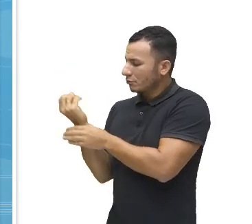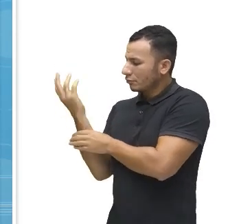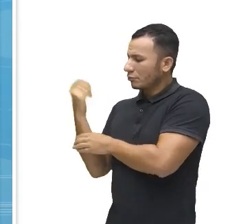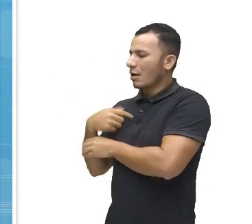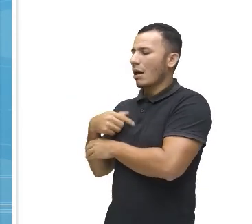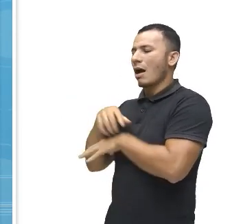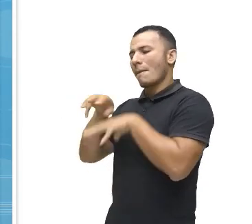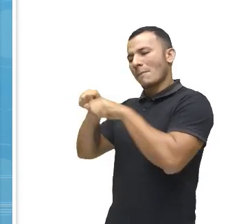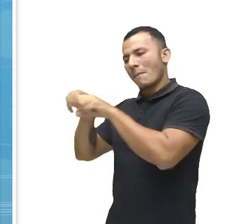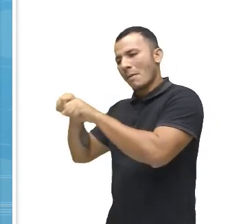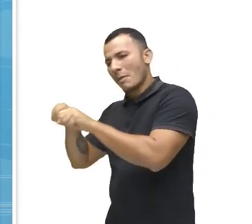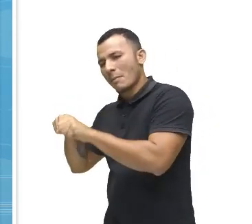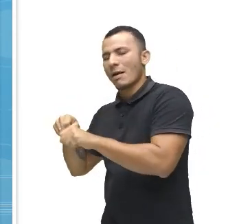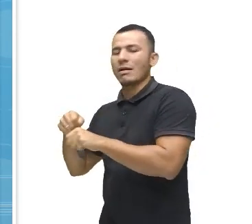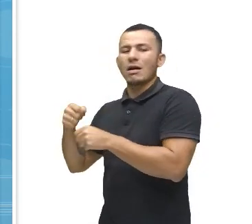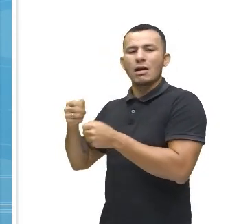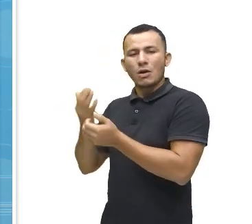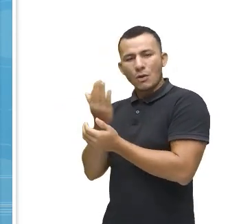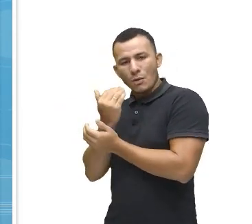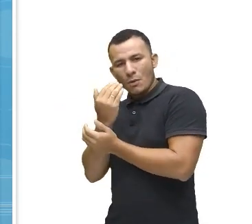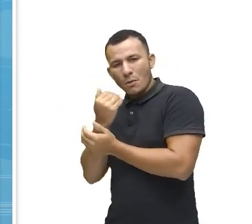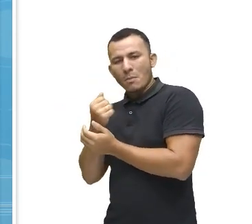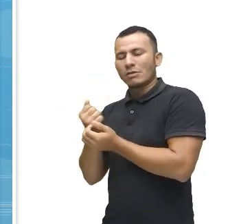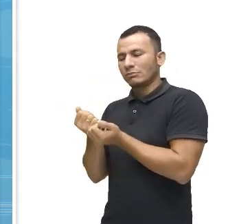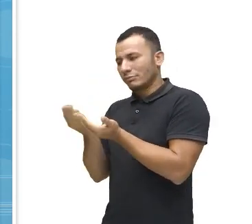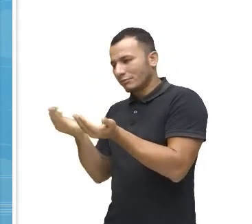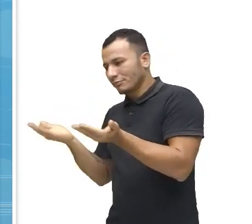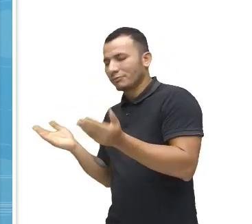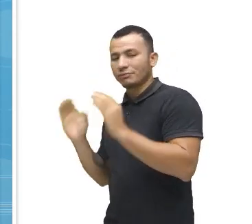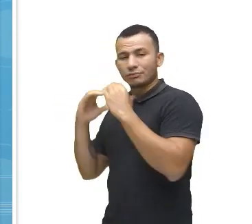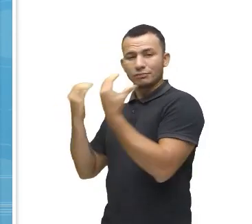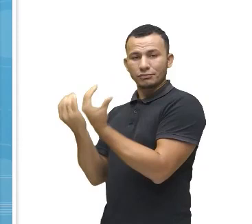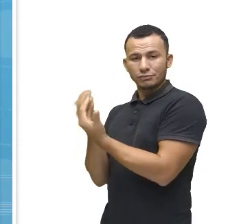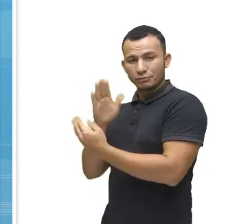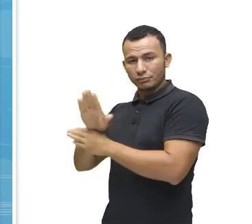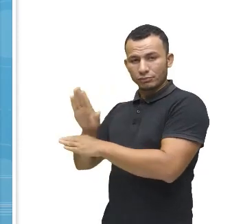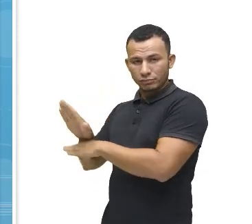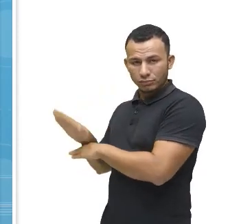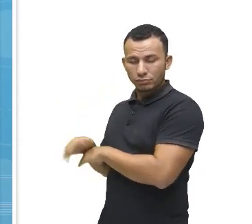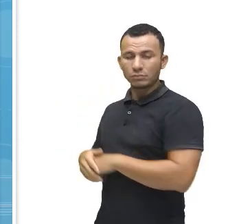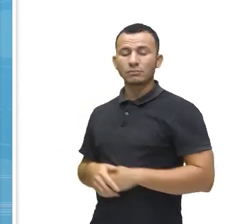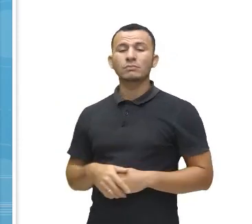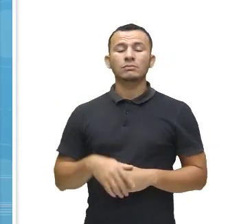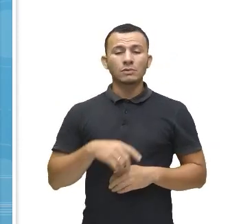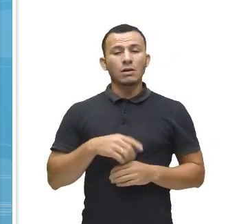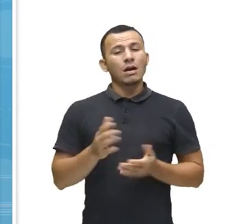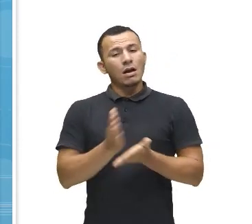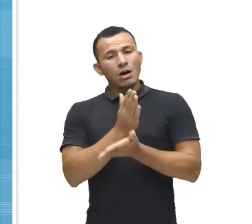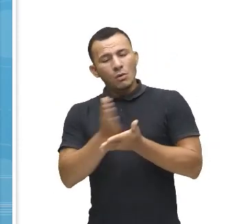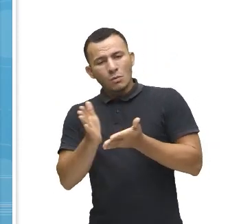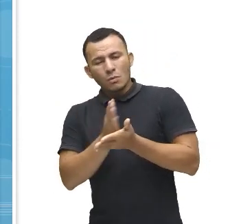dessa comunidade. Ok, gente? Em alguns quilombos também, algumas raras exceções,